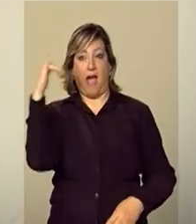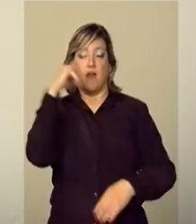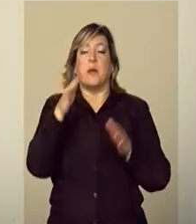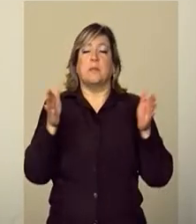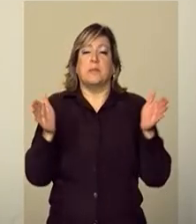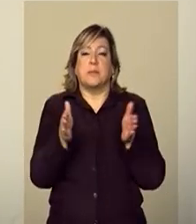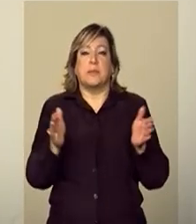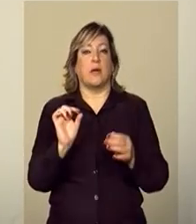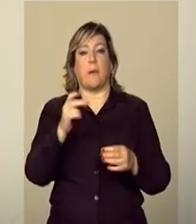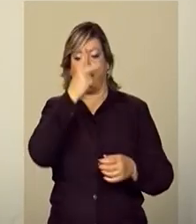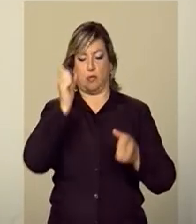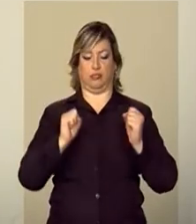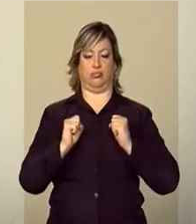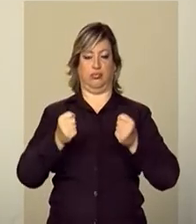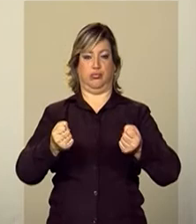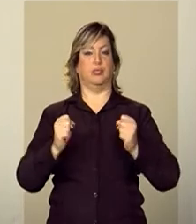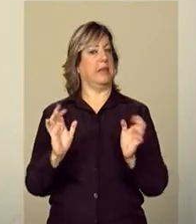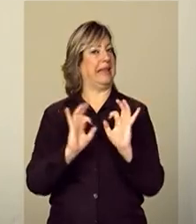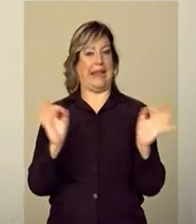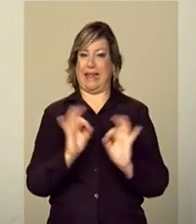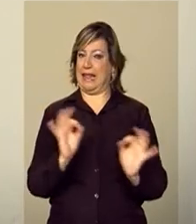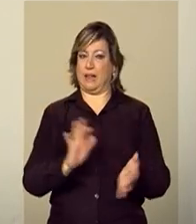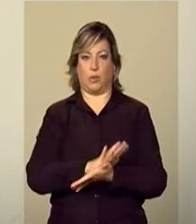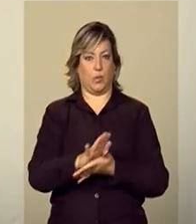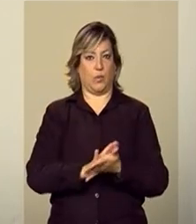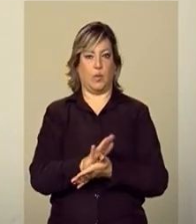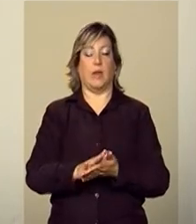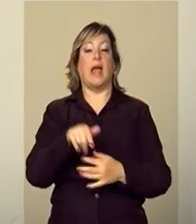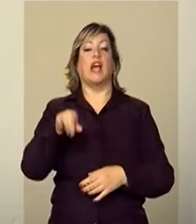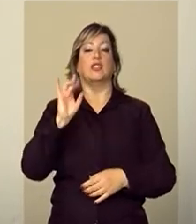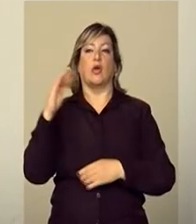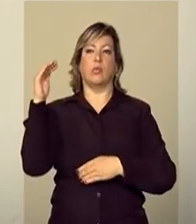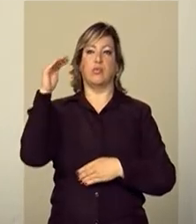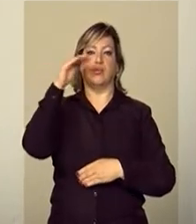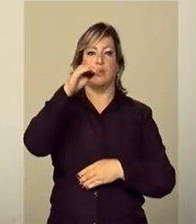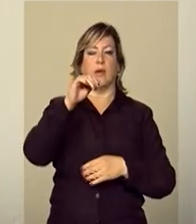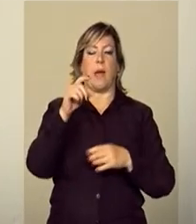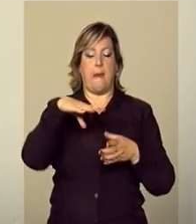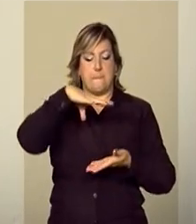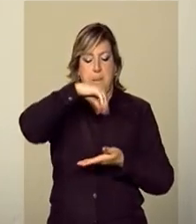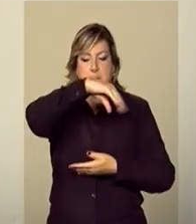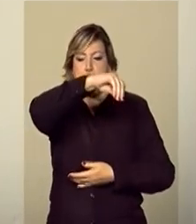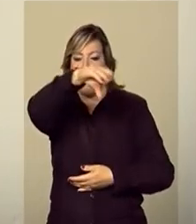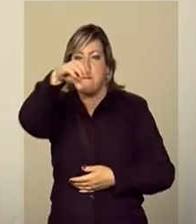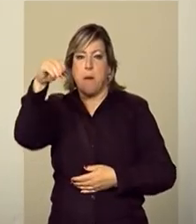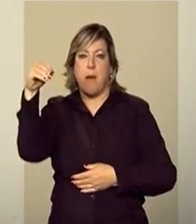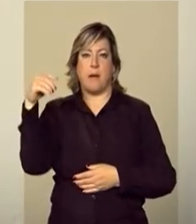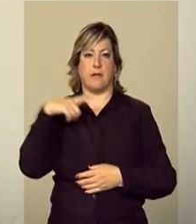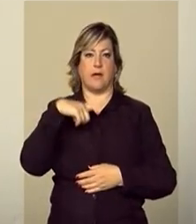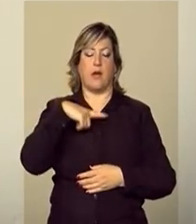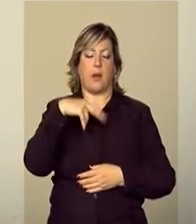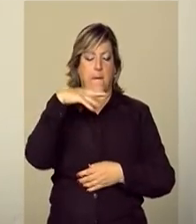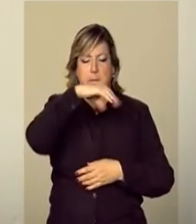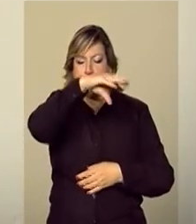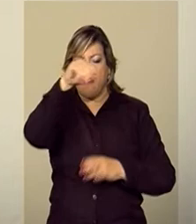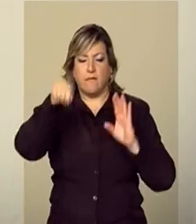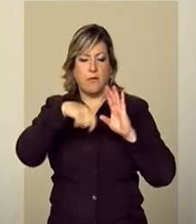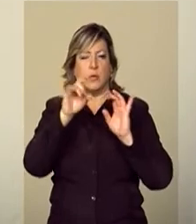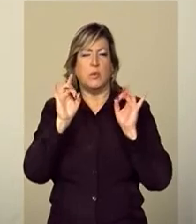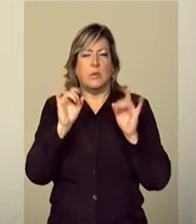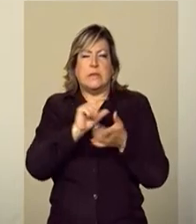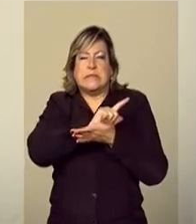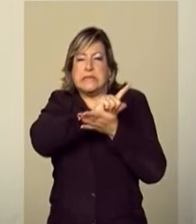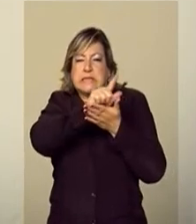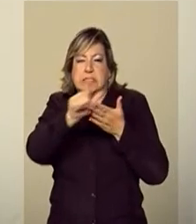que voa sem piloto esse avião faz o mapeamento de regiões de difícil acesso registrando imagens em altíssima